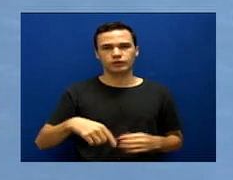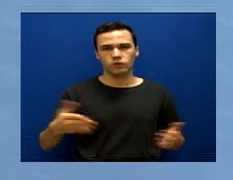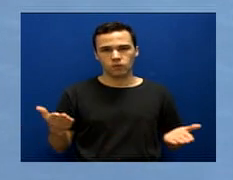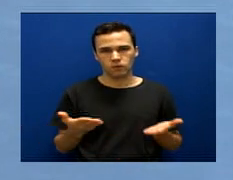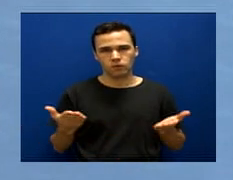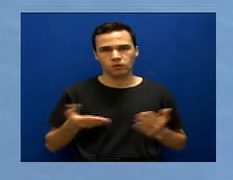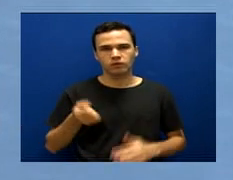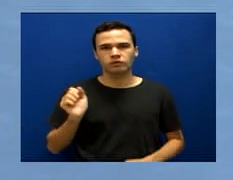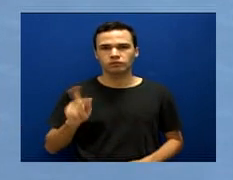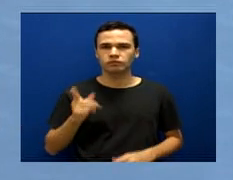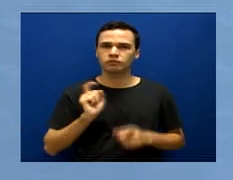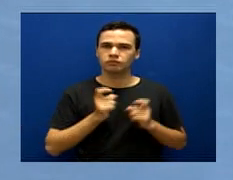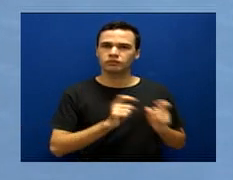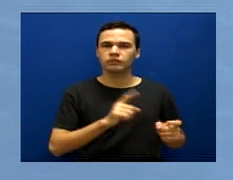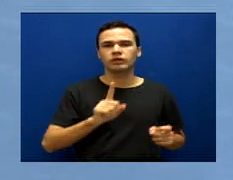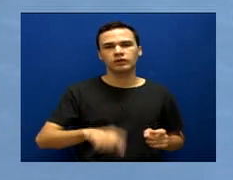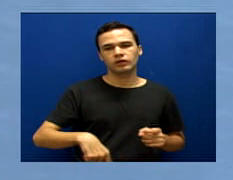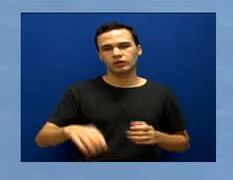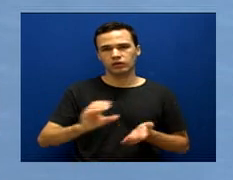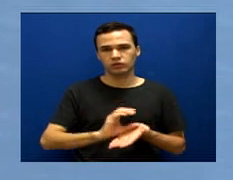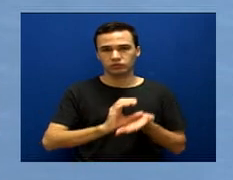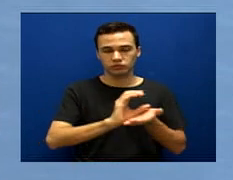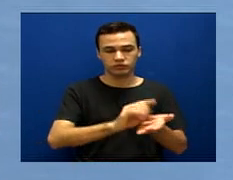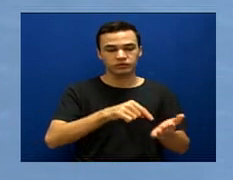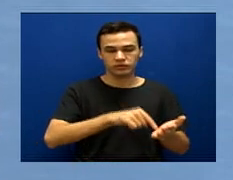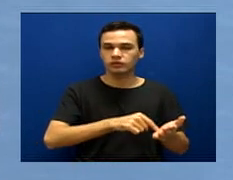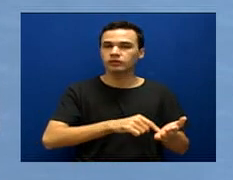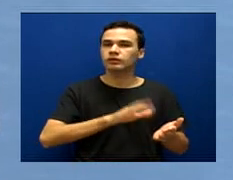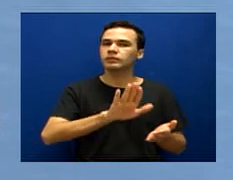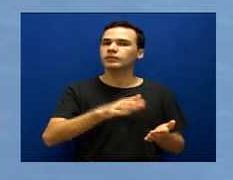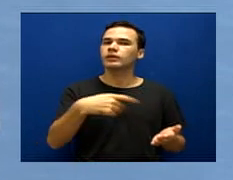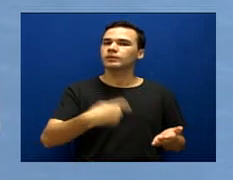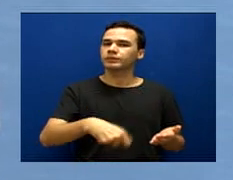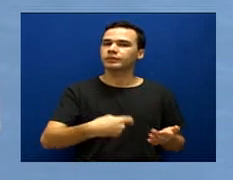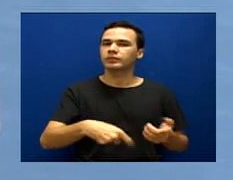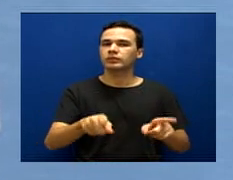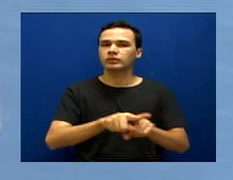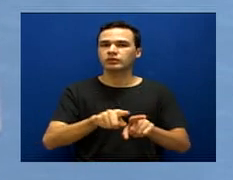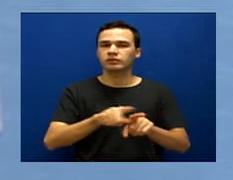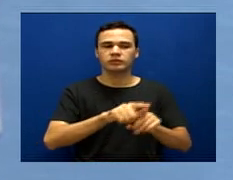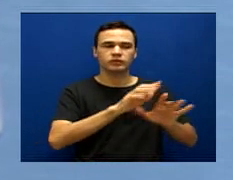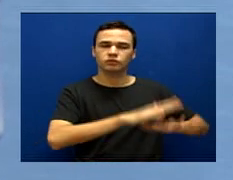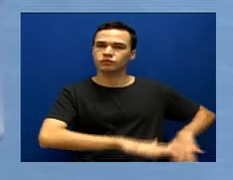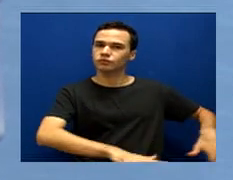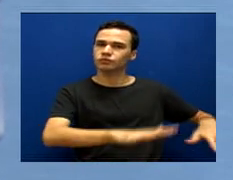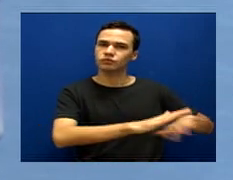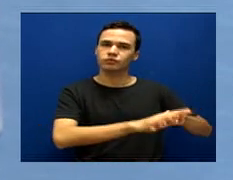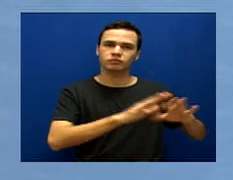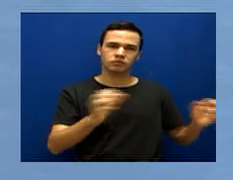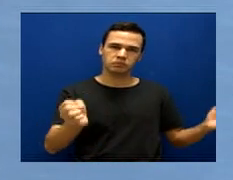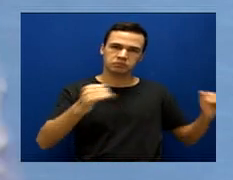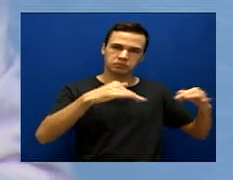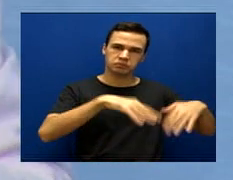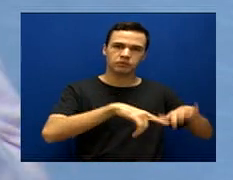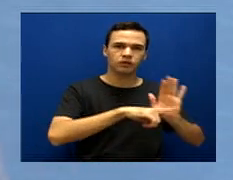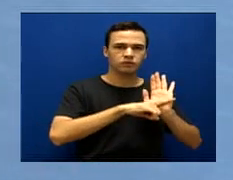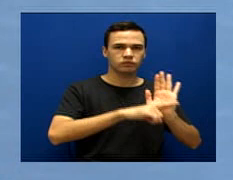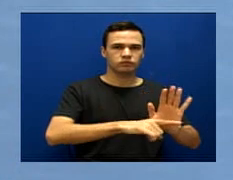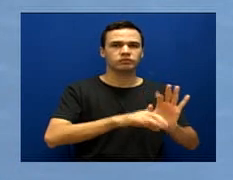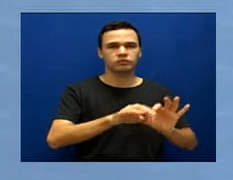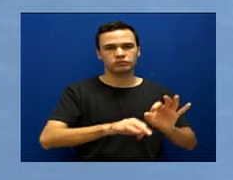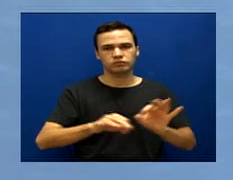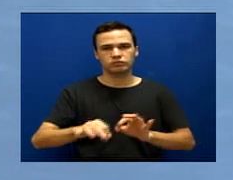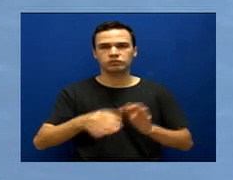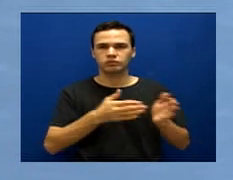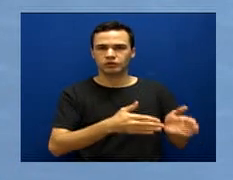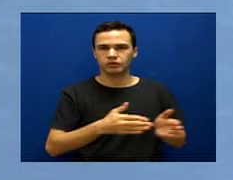hoje, é nesse sentido. O conselho vem aí, mas é importante que quem está do lado do animal tenha essa consciência, se organize e esteja lá